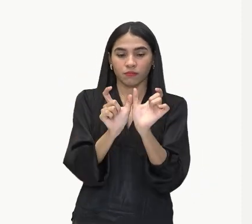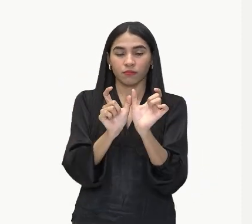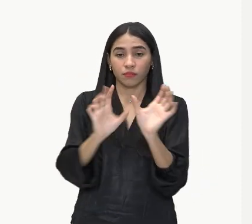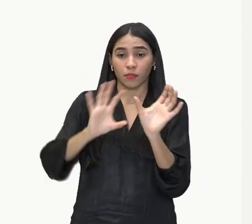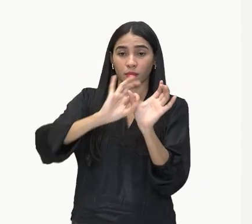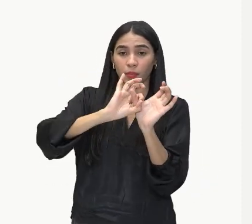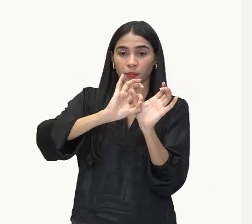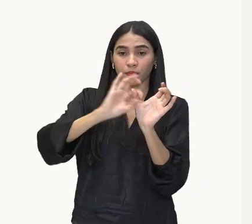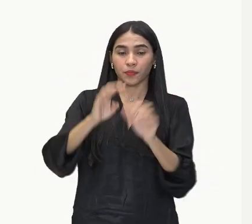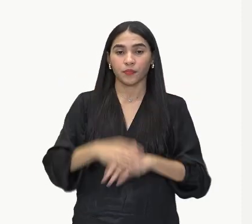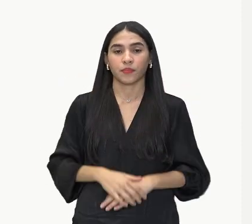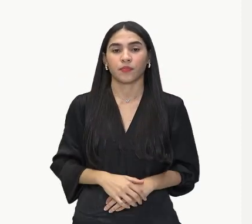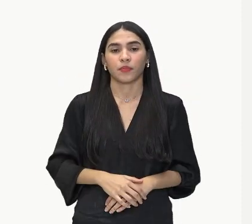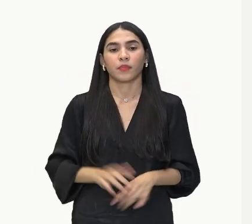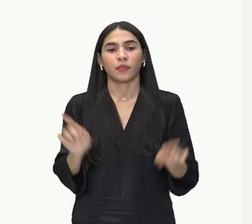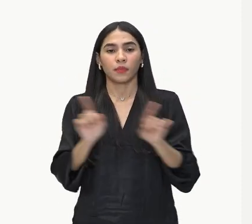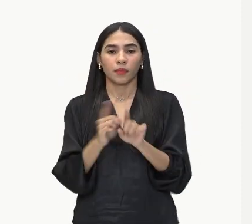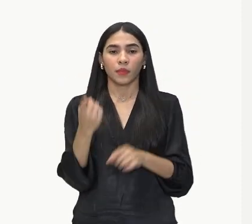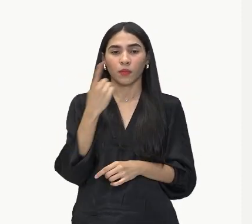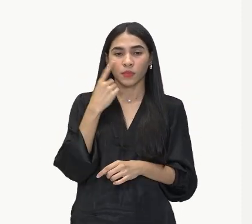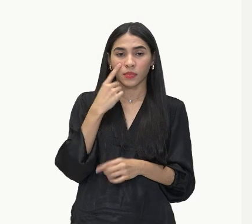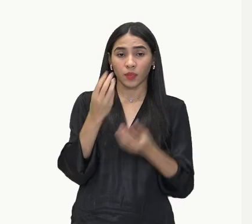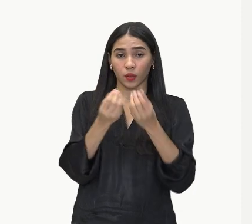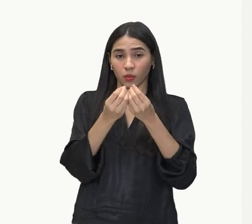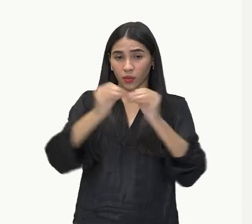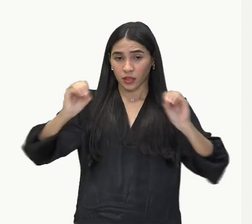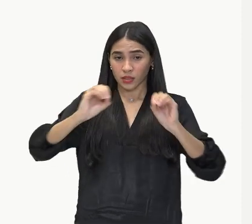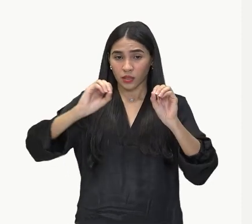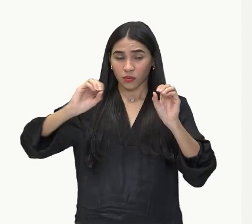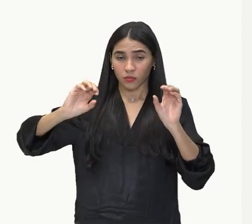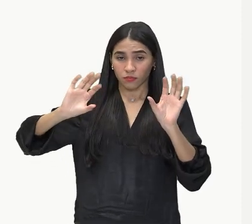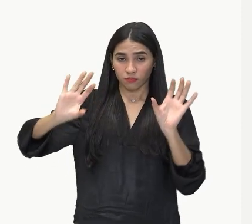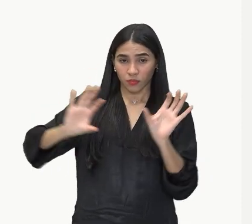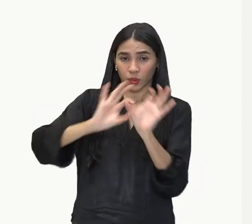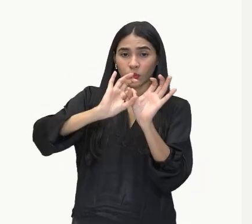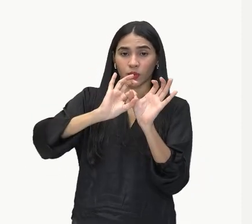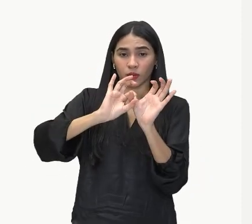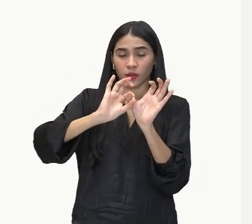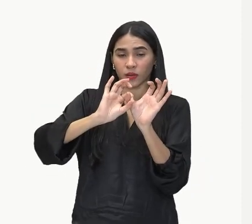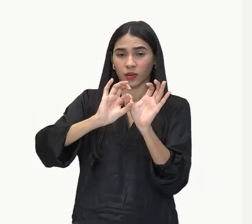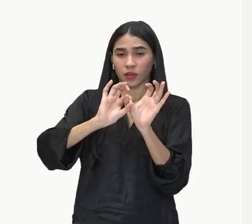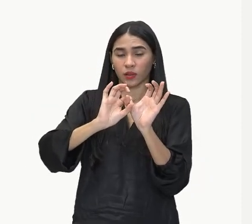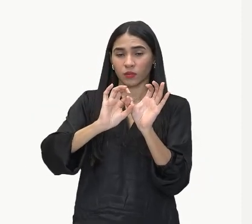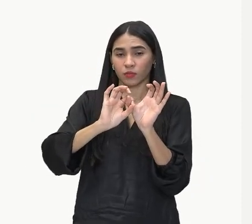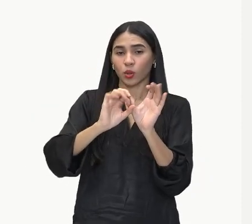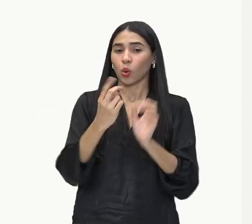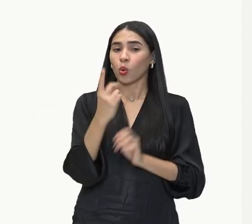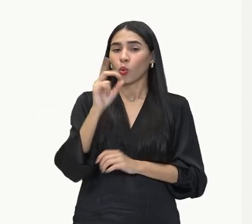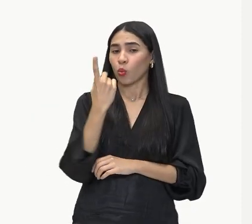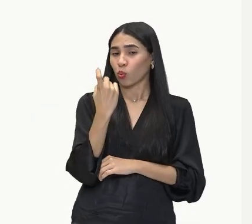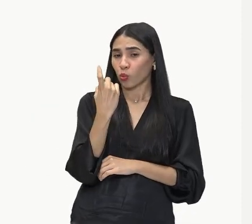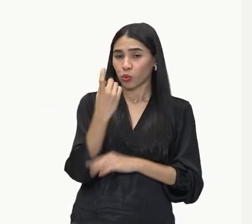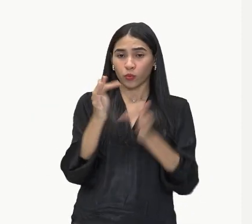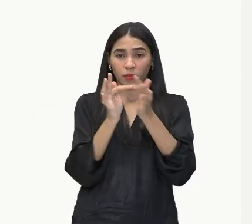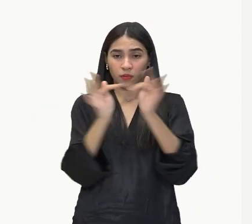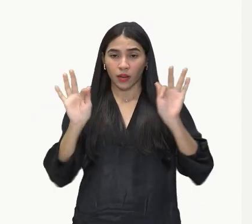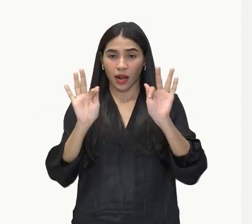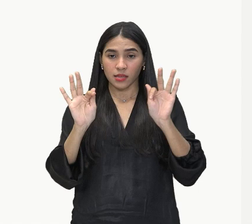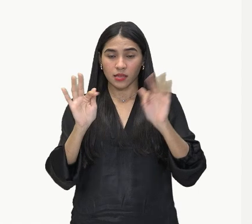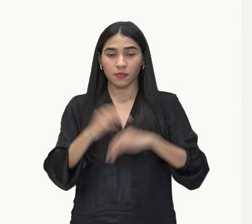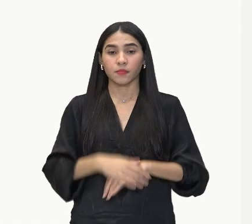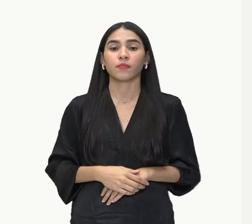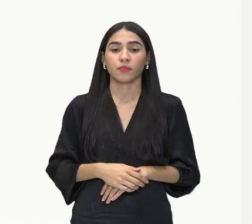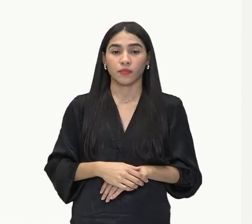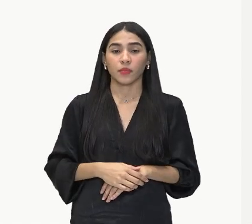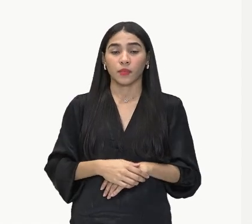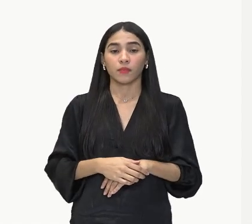ok? E observem que essas orações aqui conectadas no mesmo enunciado, elas foram conectadas por meio